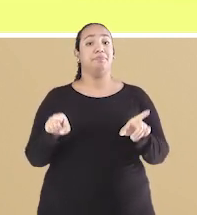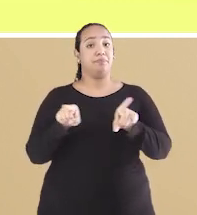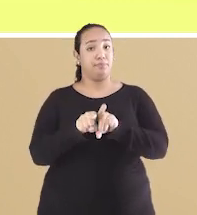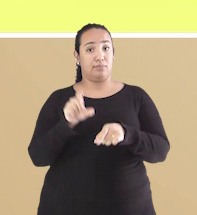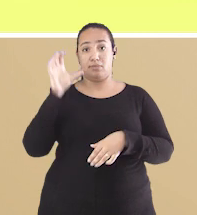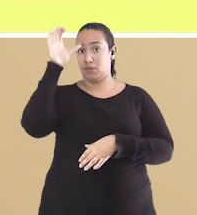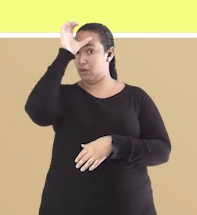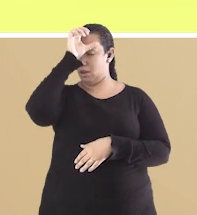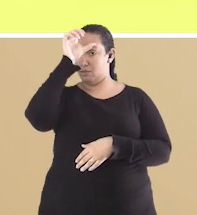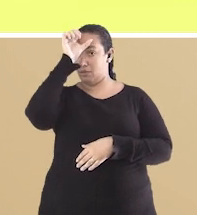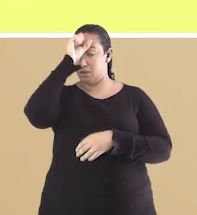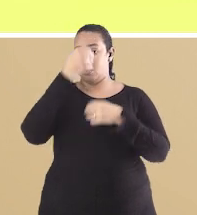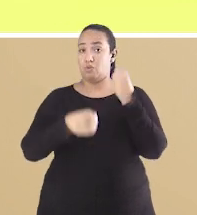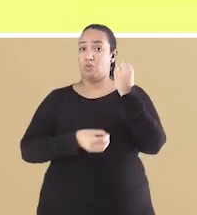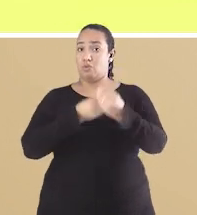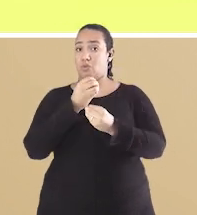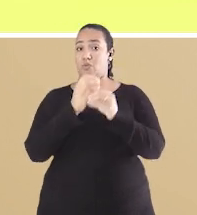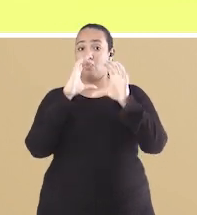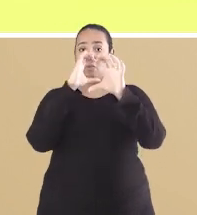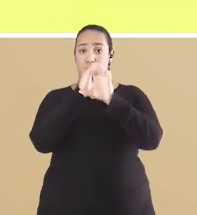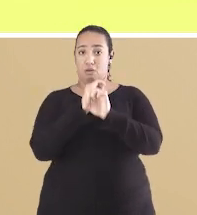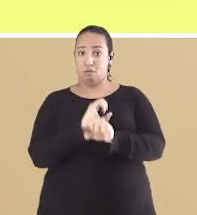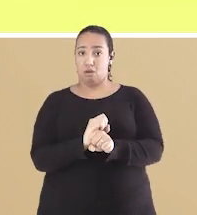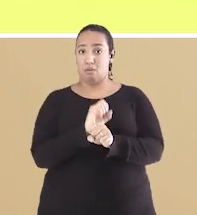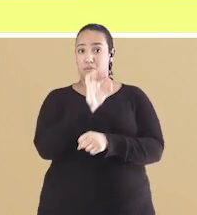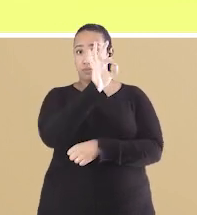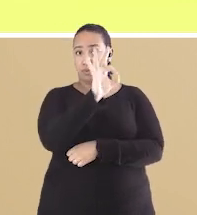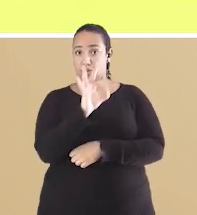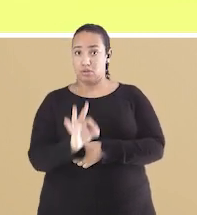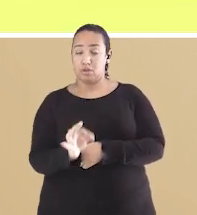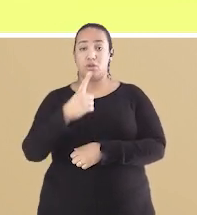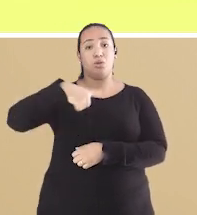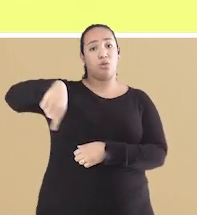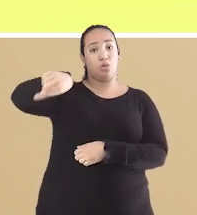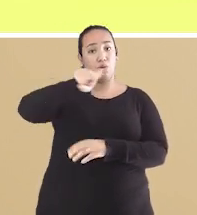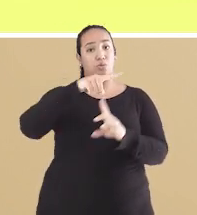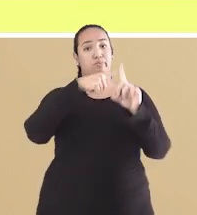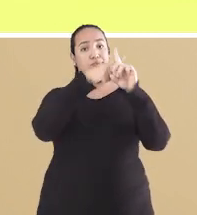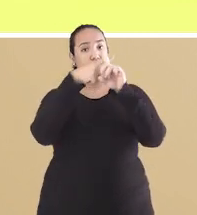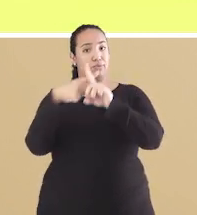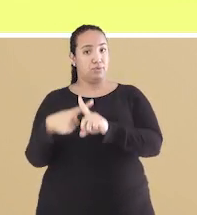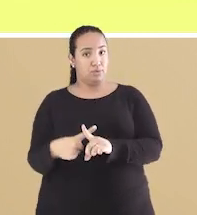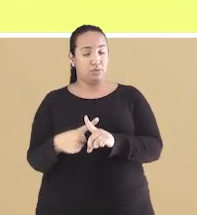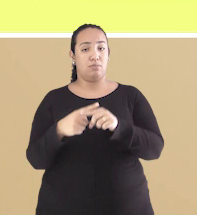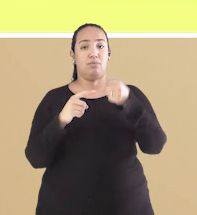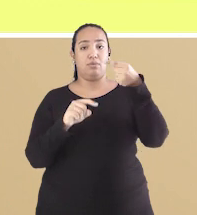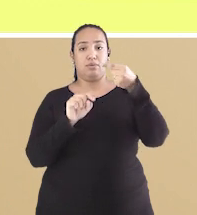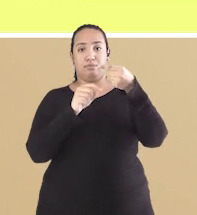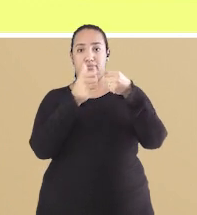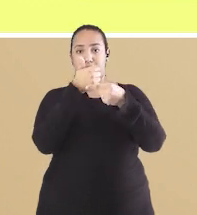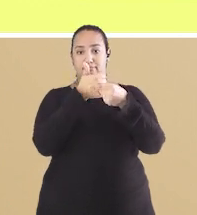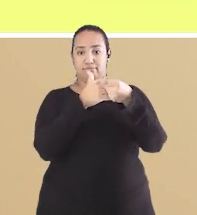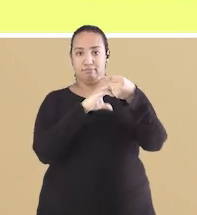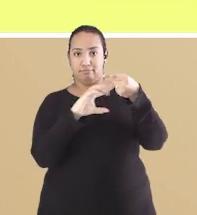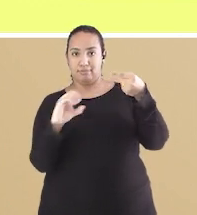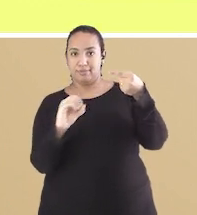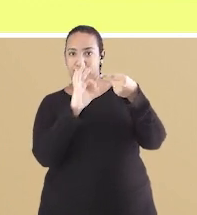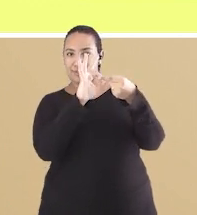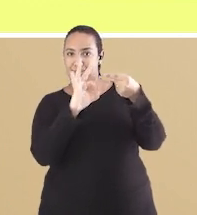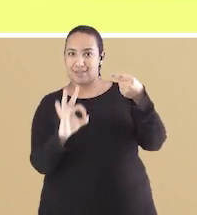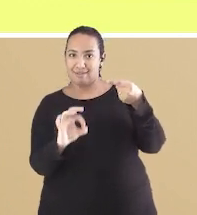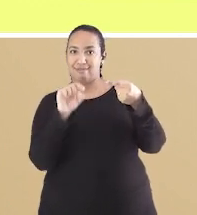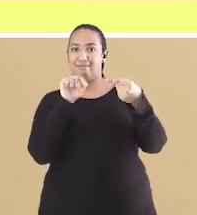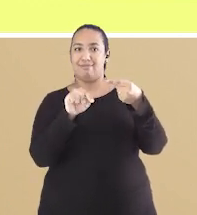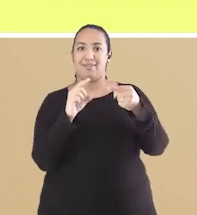Aprendemos que para calcularmos uma porcentagem de um número, multiplicamos a fração que representa a porcentagem pelo número